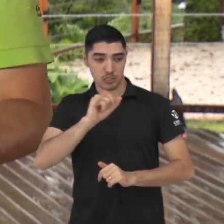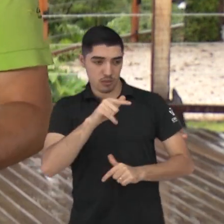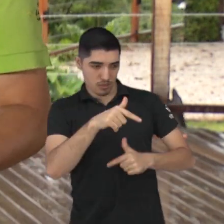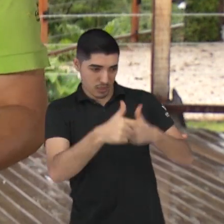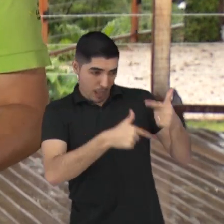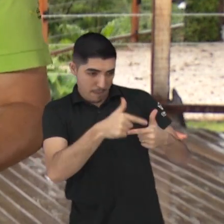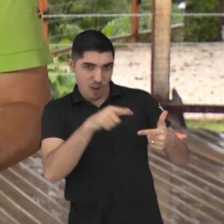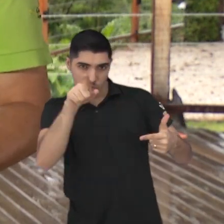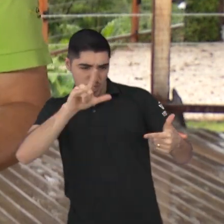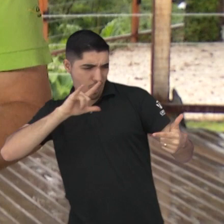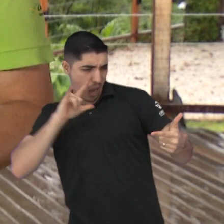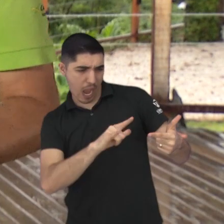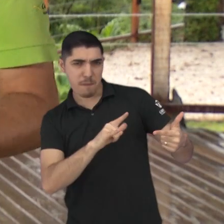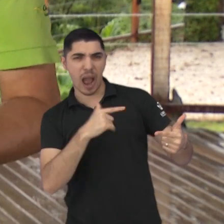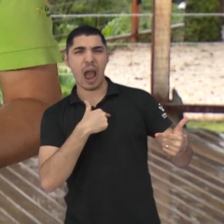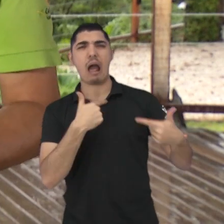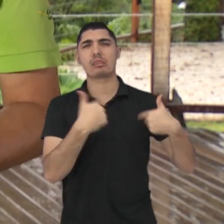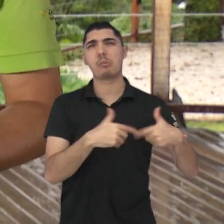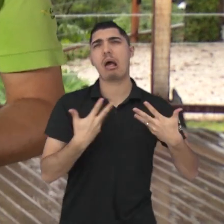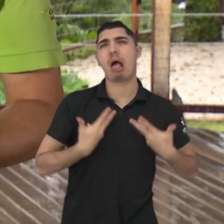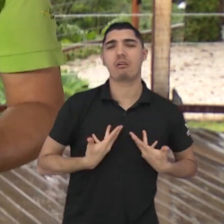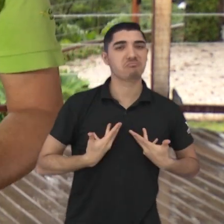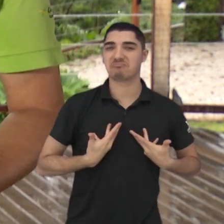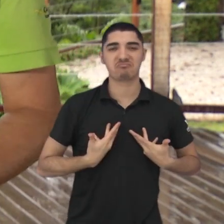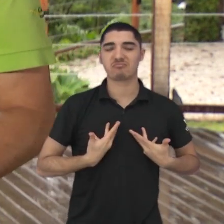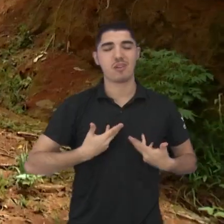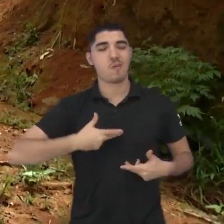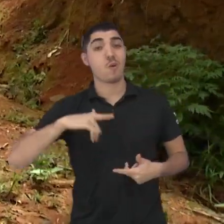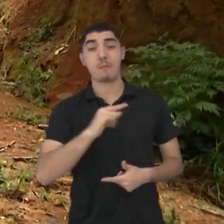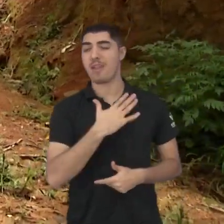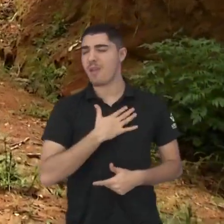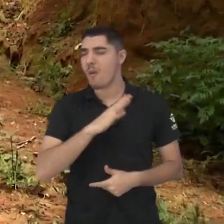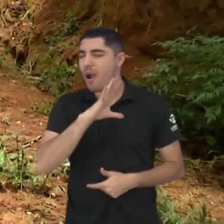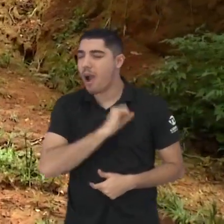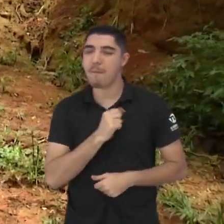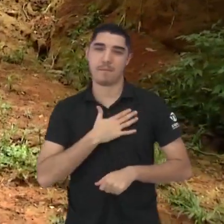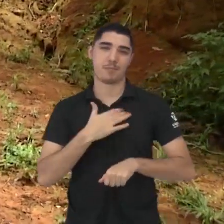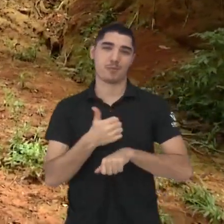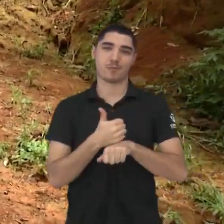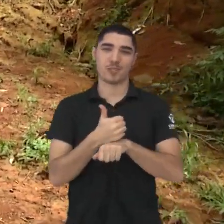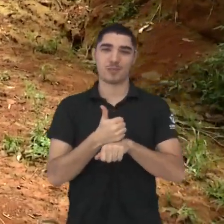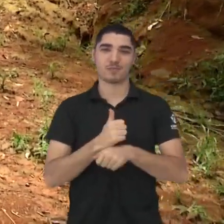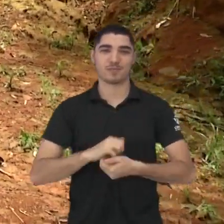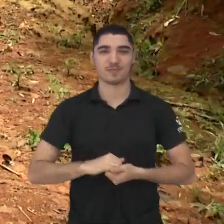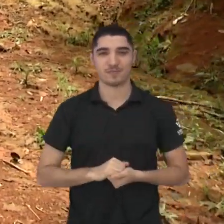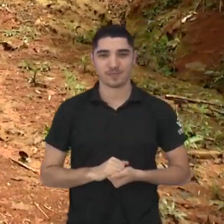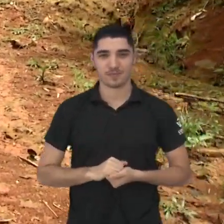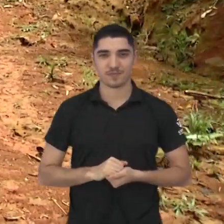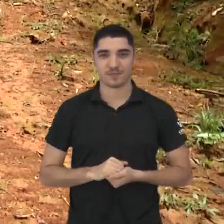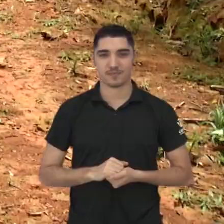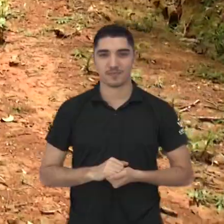que trabalha não trabalha, Eu sou extremamente apaixonado pela minha profissão.